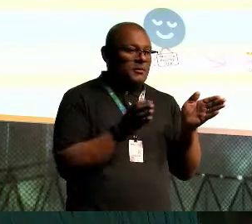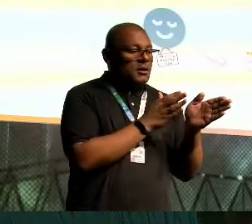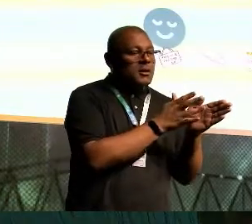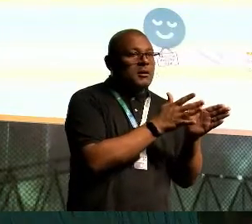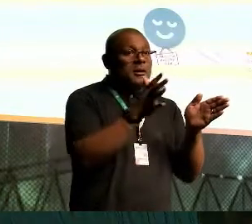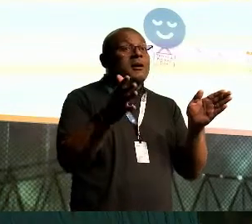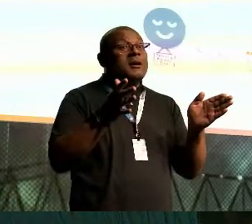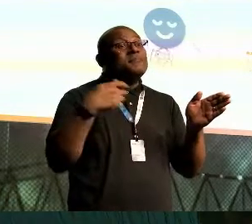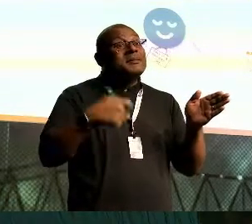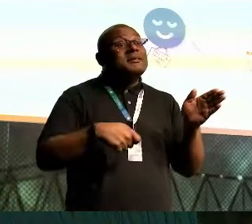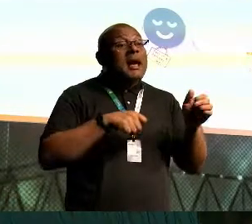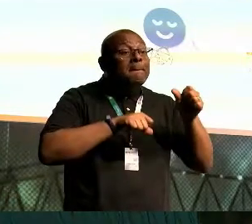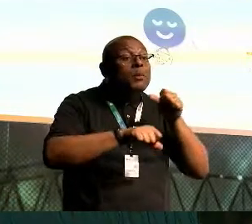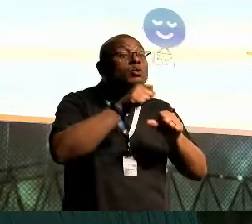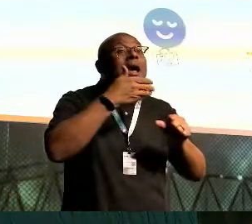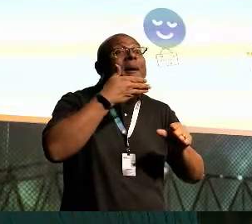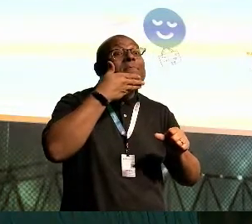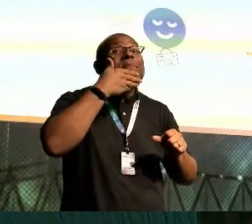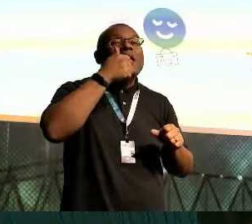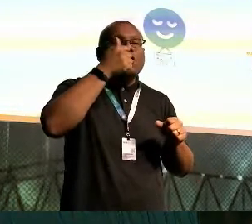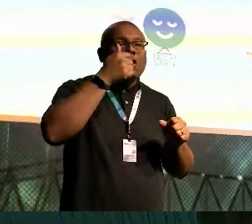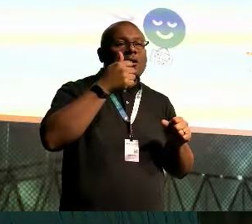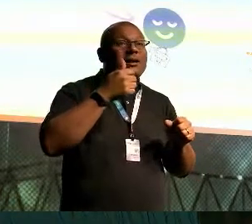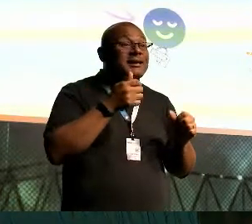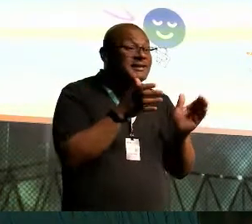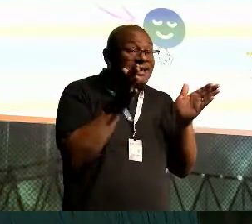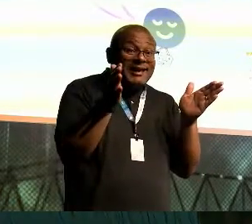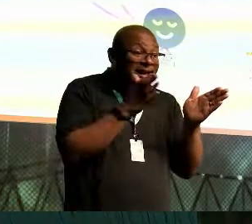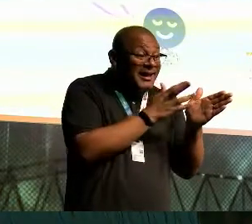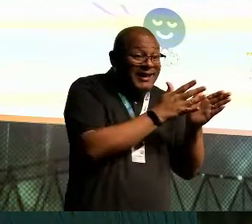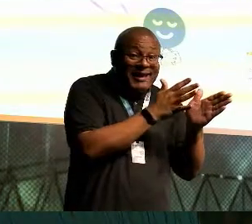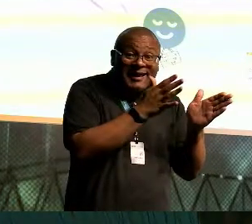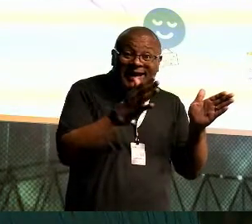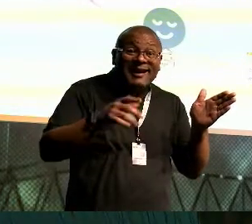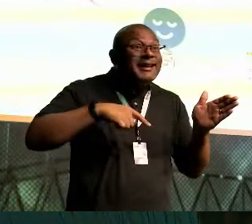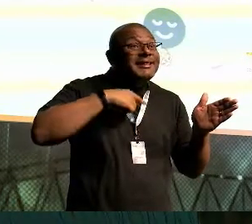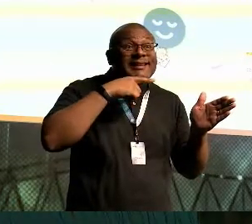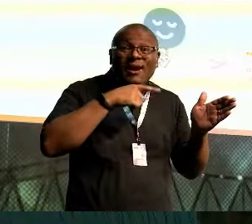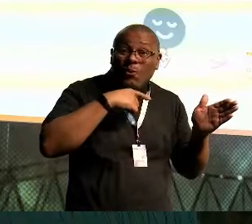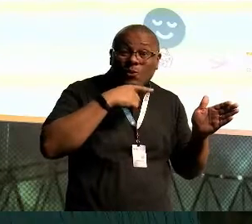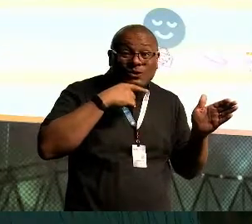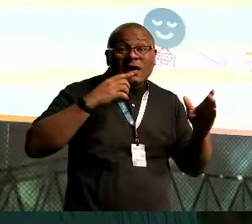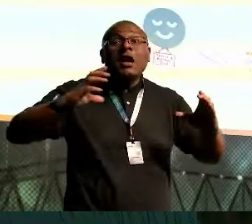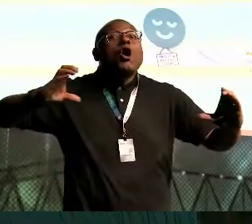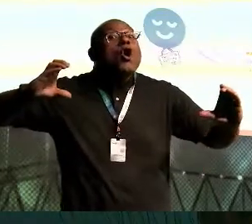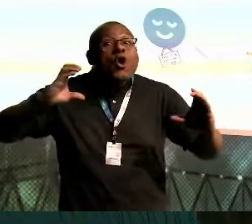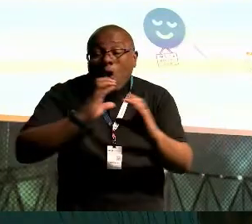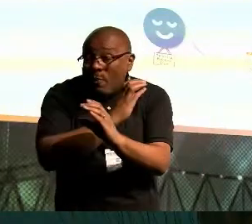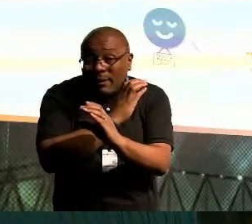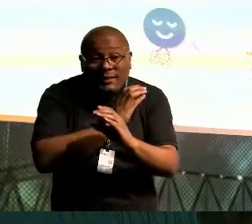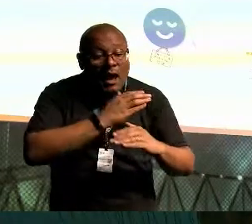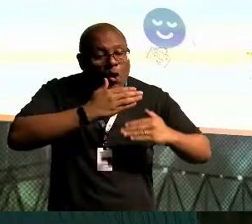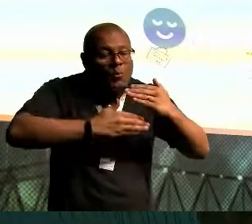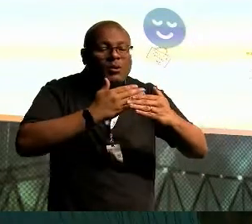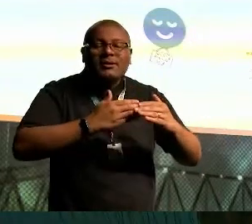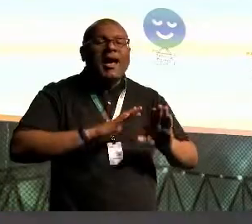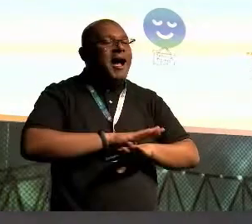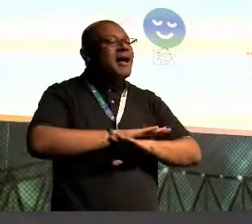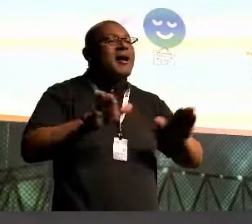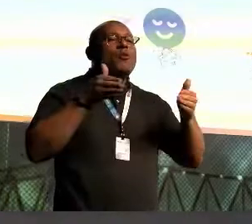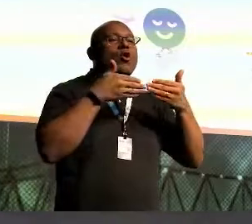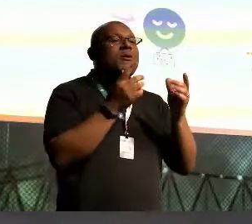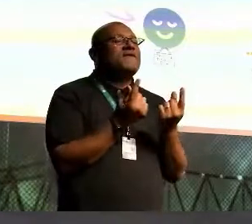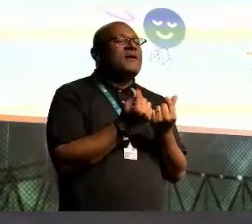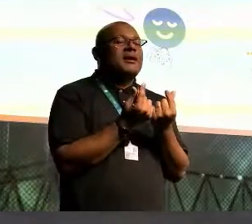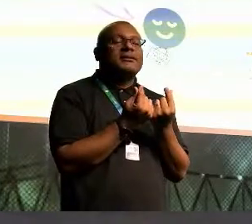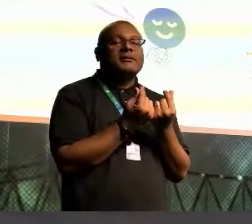mas isso pode acontecer. E se ele não conseguir passar pela jornada, de novo, fail, não conseguimos compartilhar os dados, acabou o Open Finance ali.